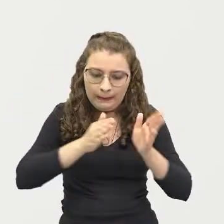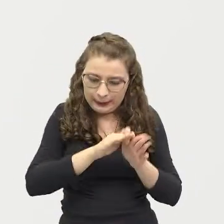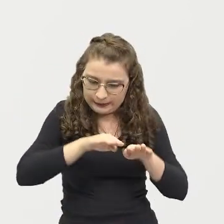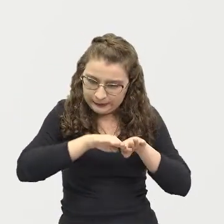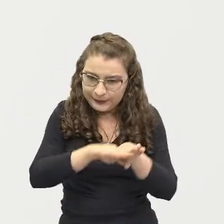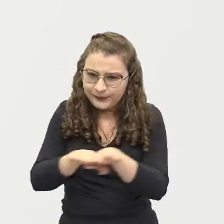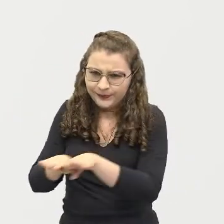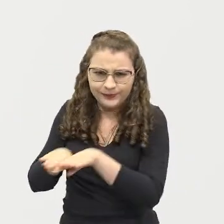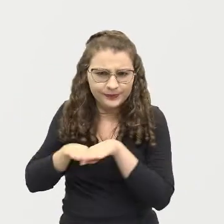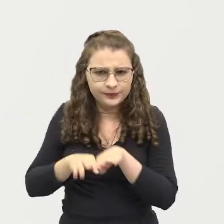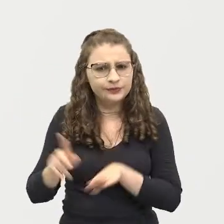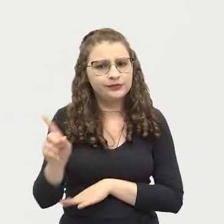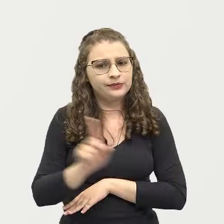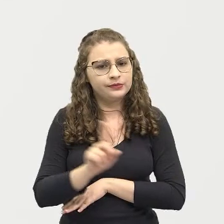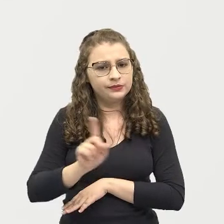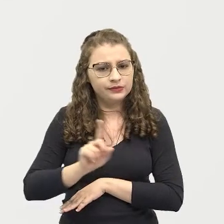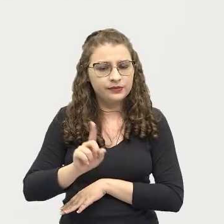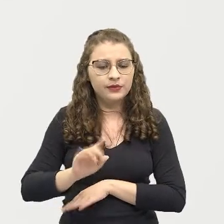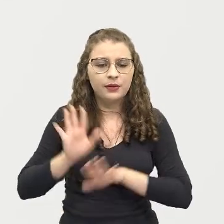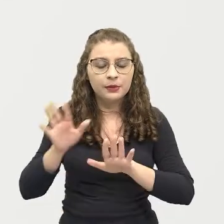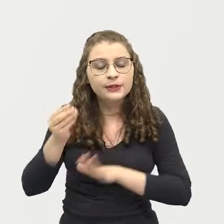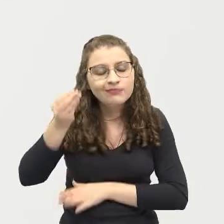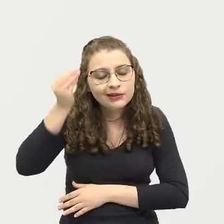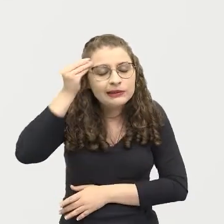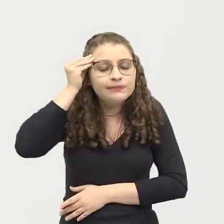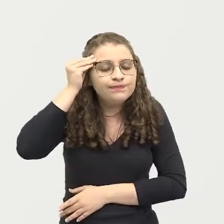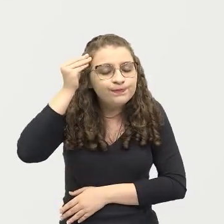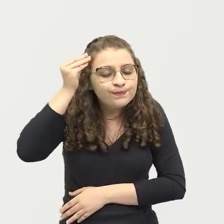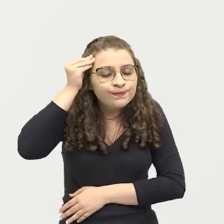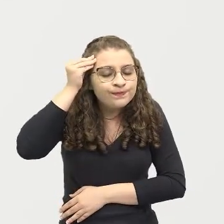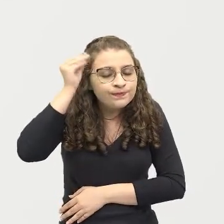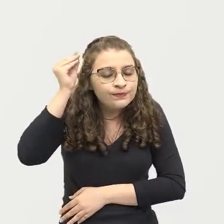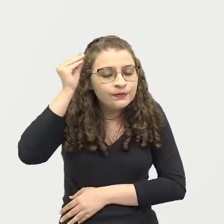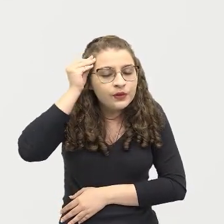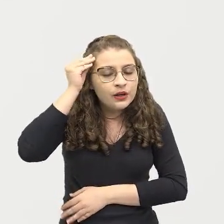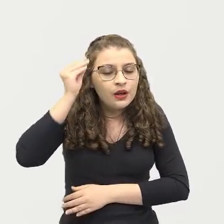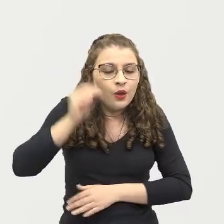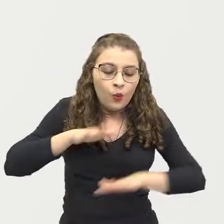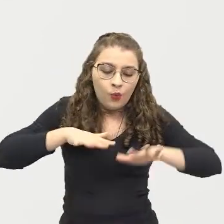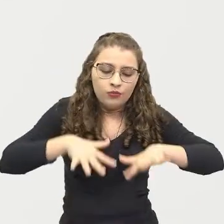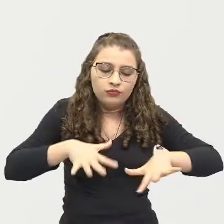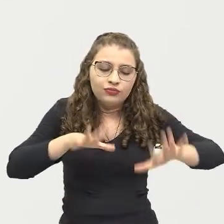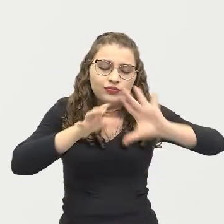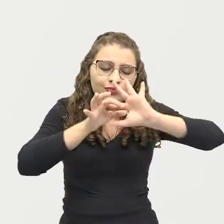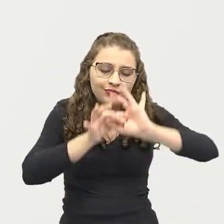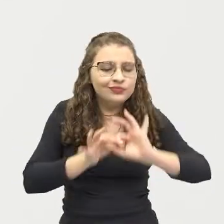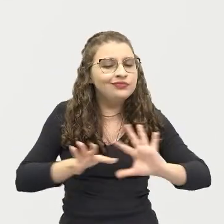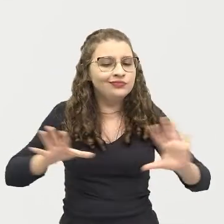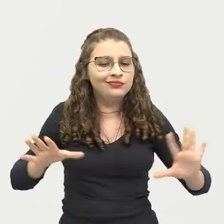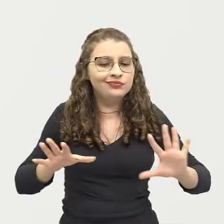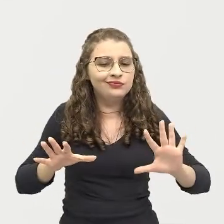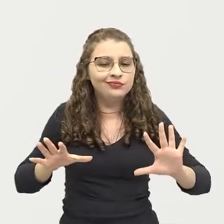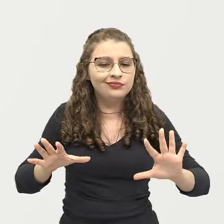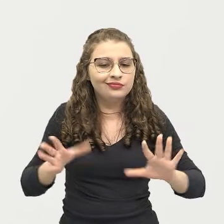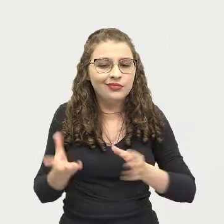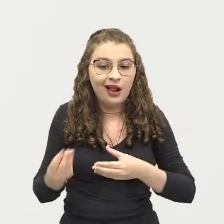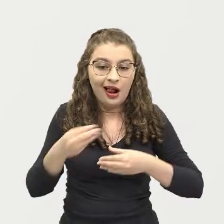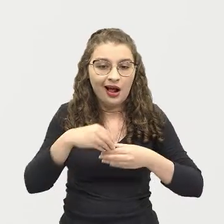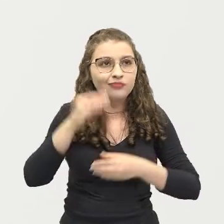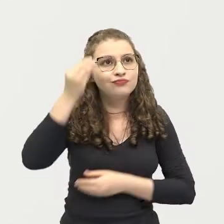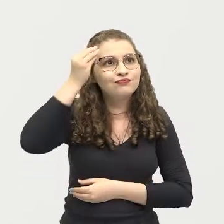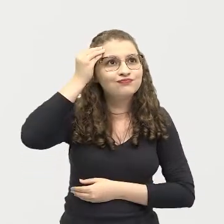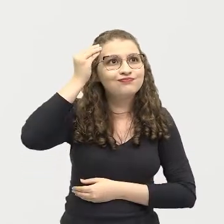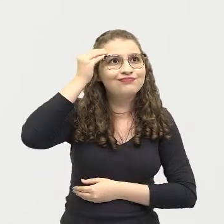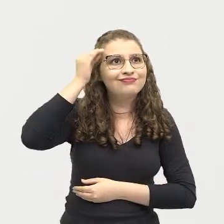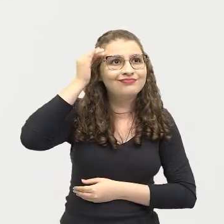Eles não formaram um padrão, mas uma consciência, um movimento libertador a integrar o nosso pensamento